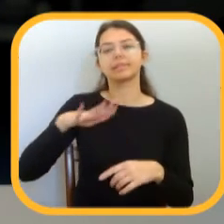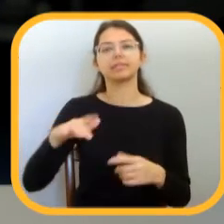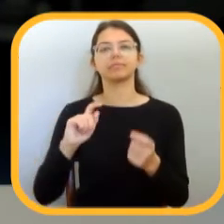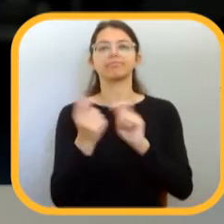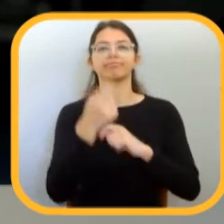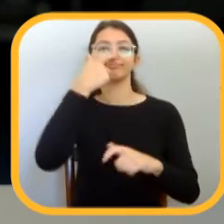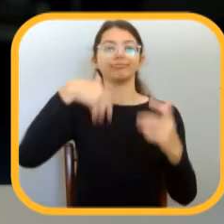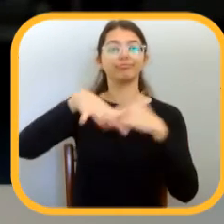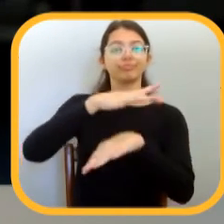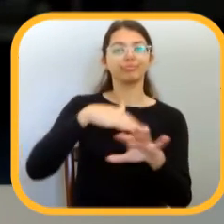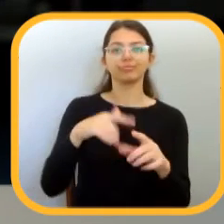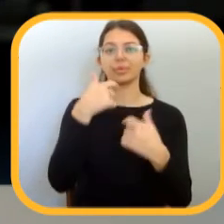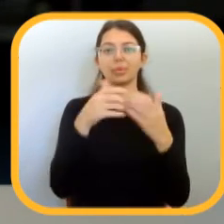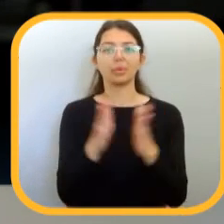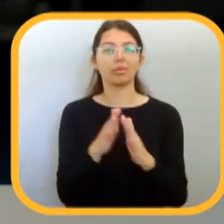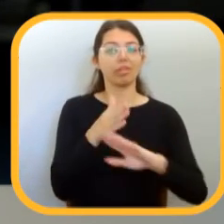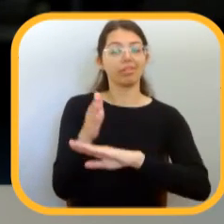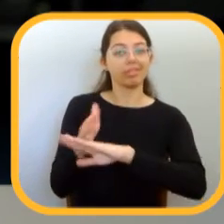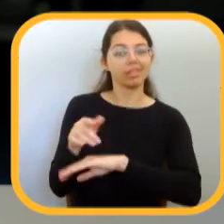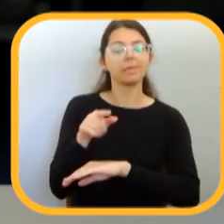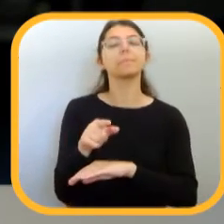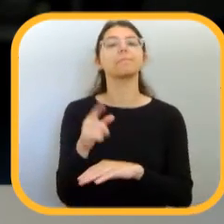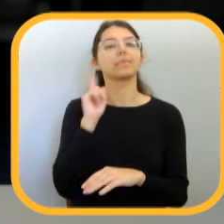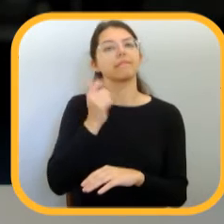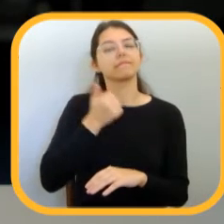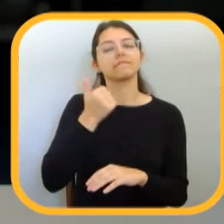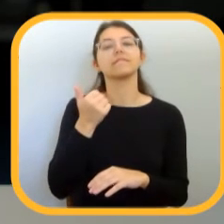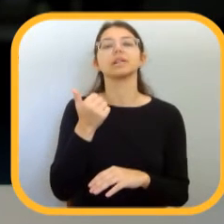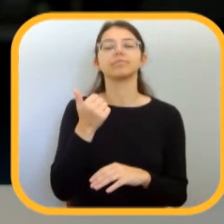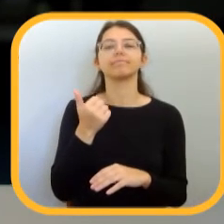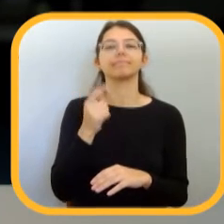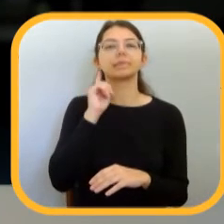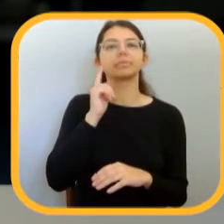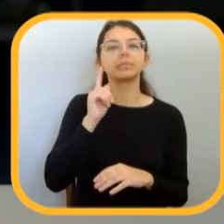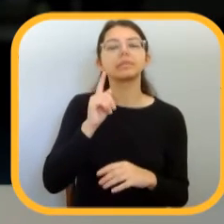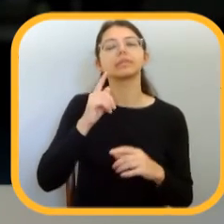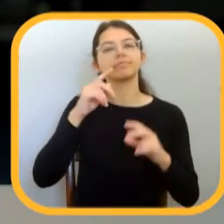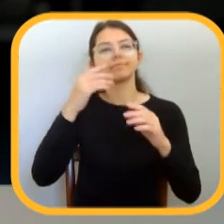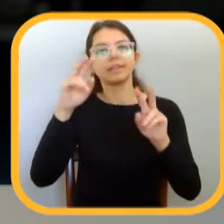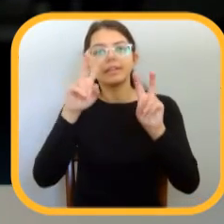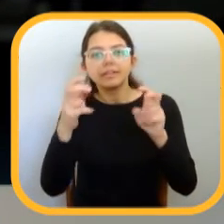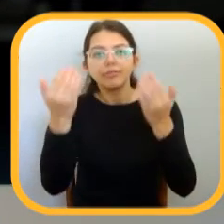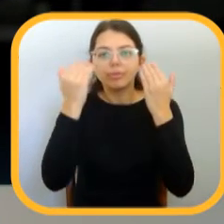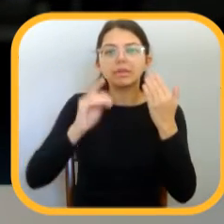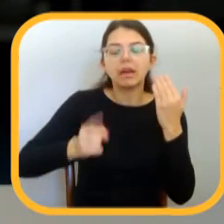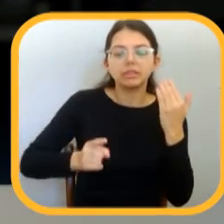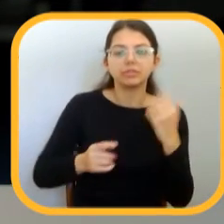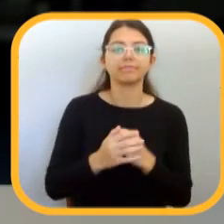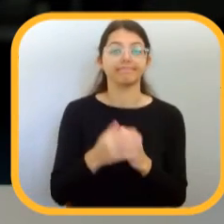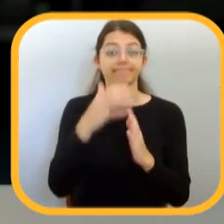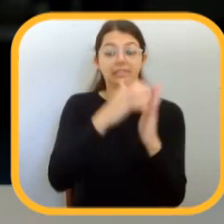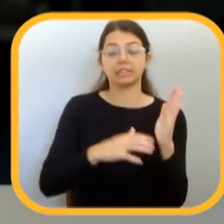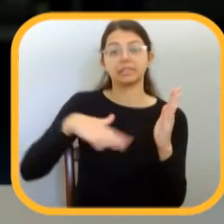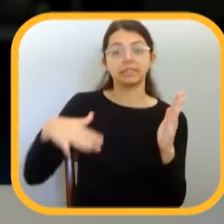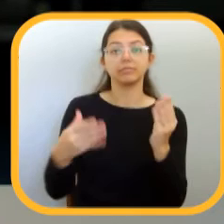a ciência e torná-la acessível a todos, é essencial ter em conta a relevância e o rigor da informação. Um artigo científico,